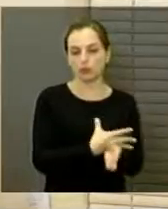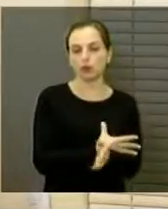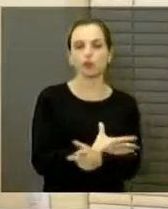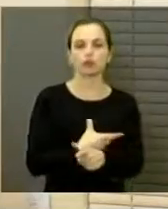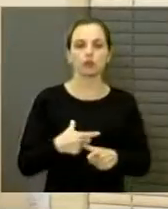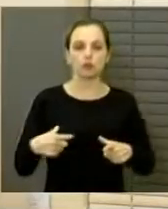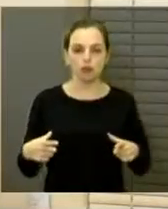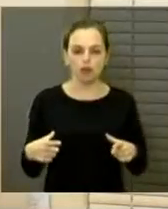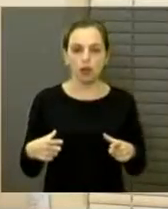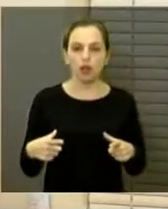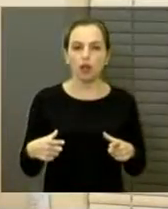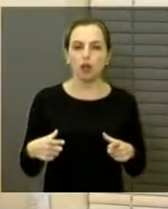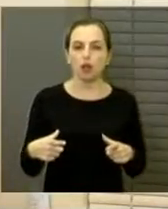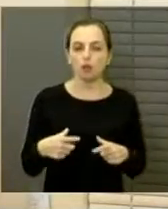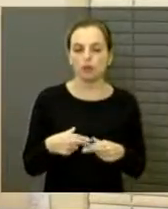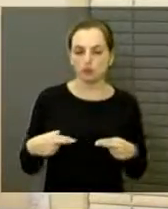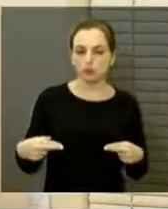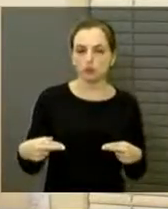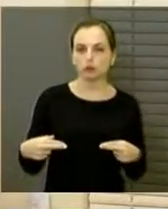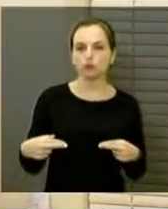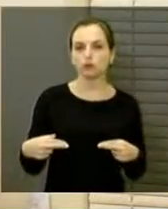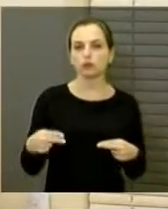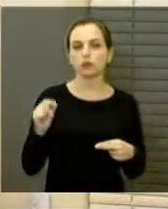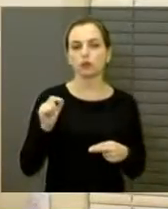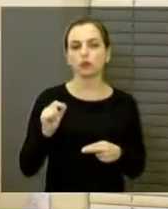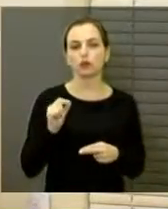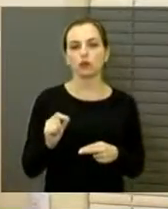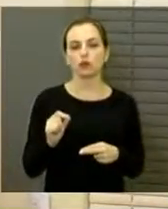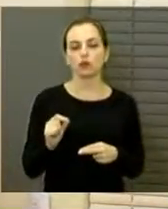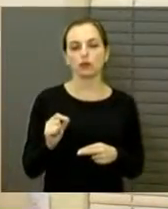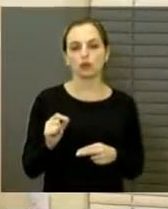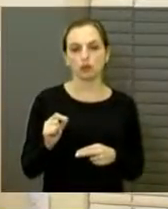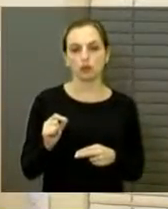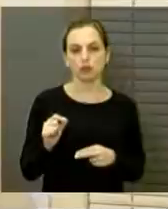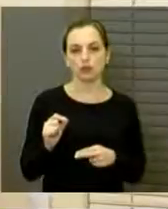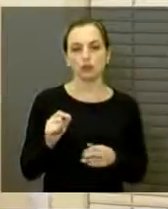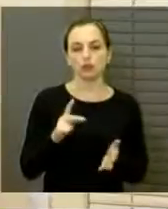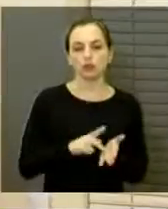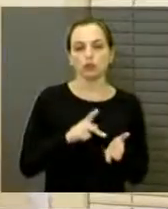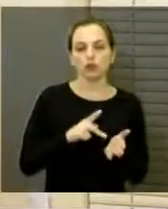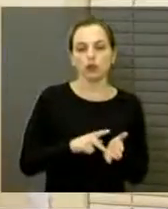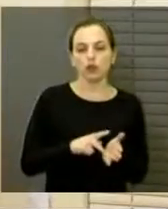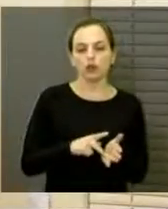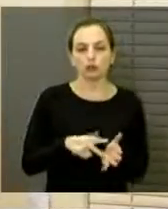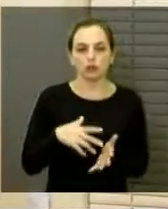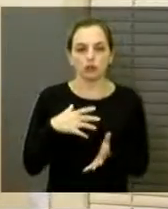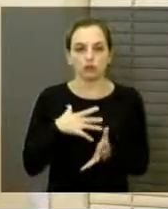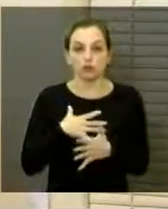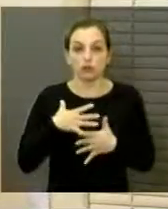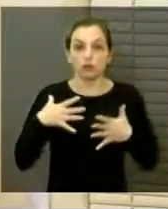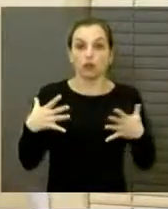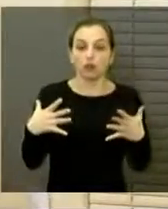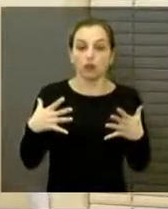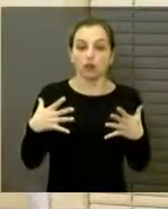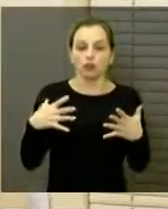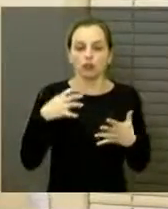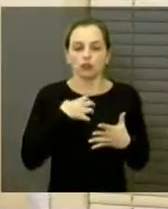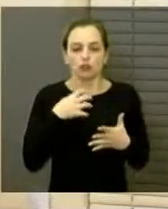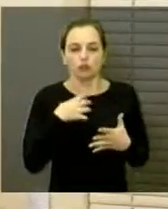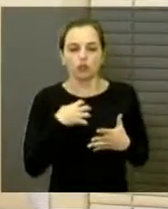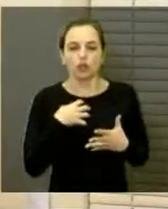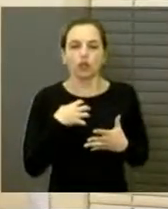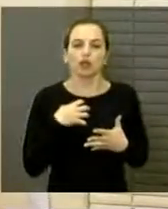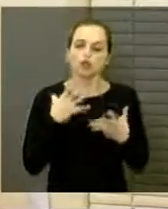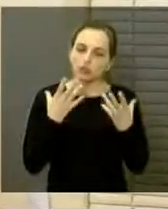maior para algumas questões, diz respeito, naturalmente, a uma indignação, entre tantas as medidas já